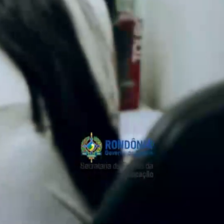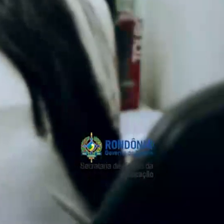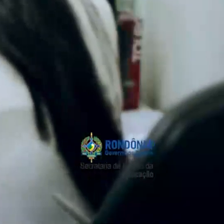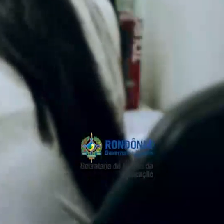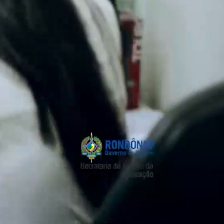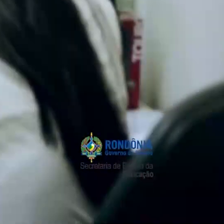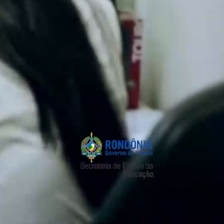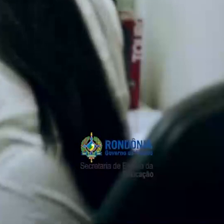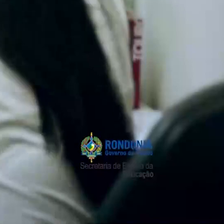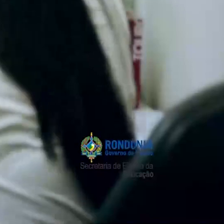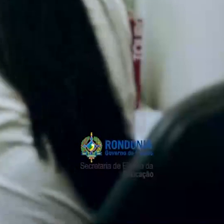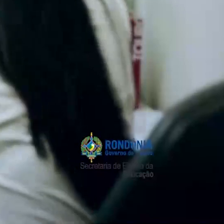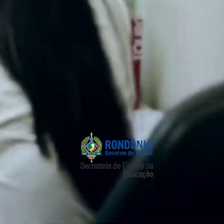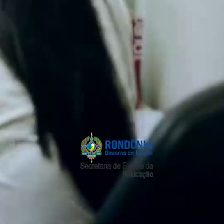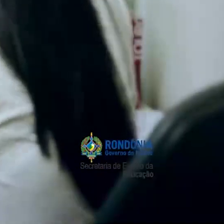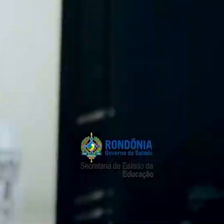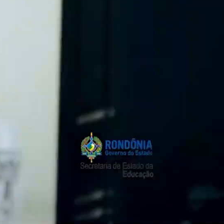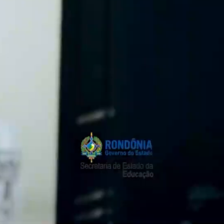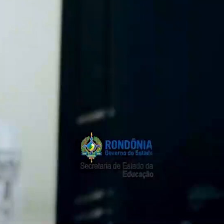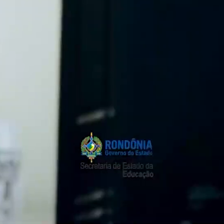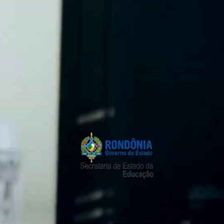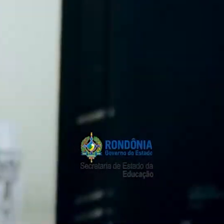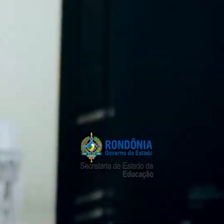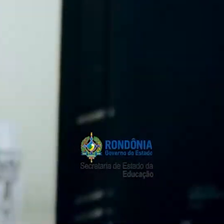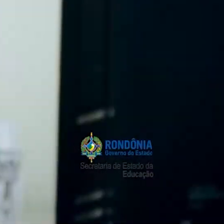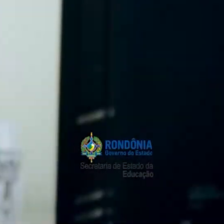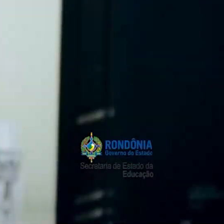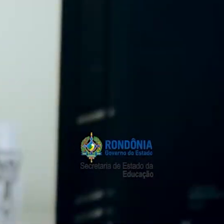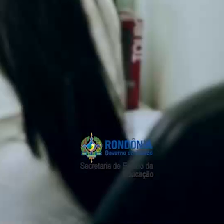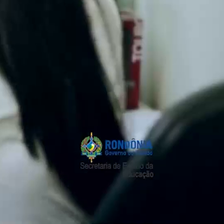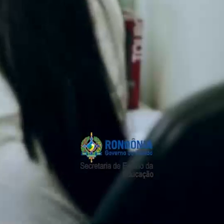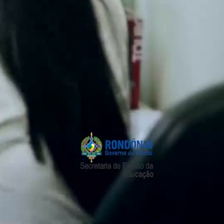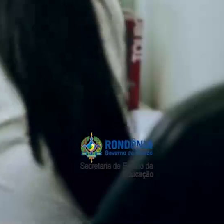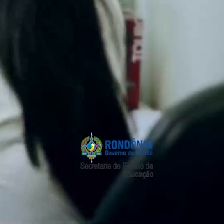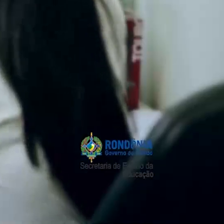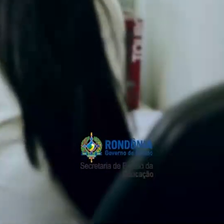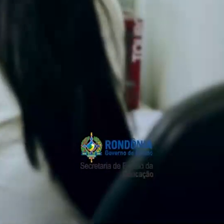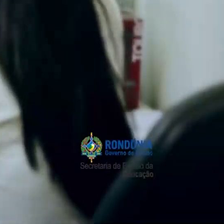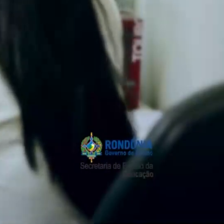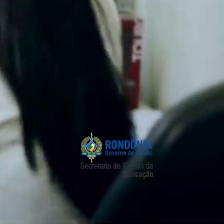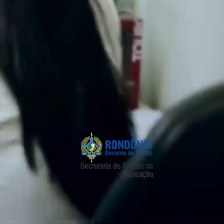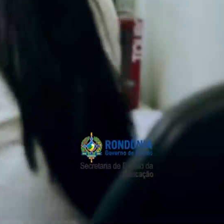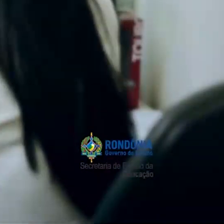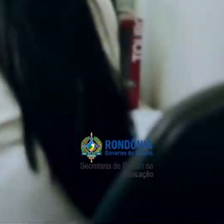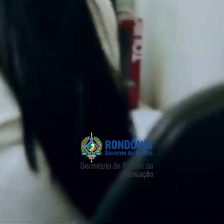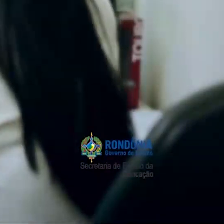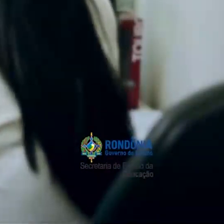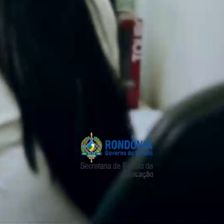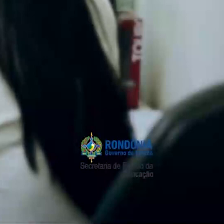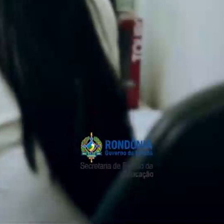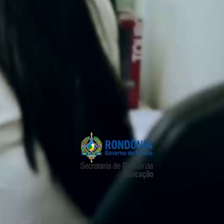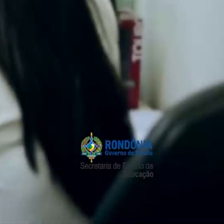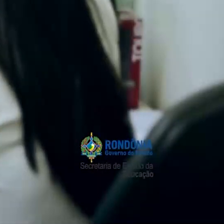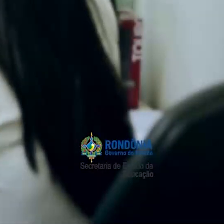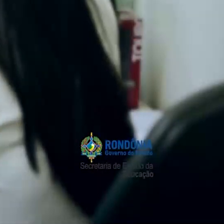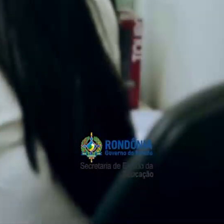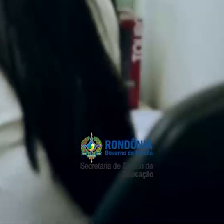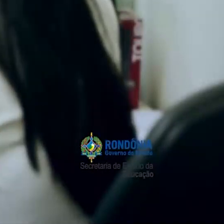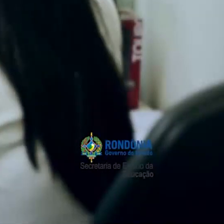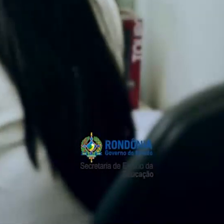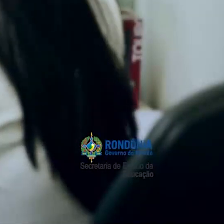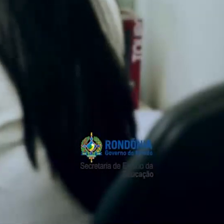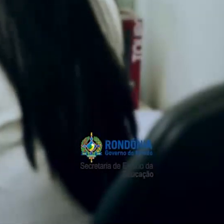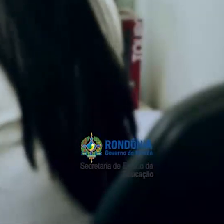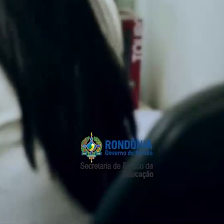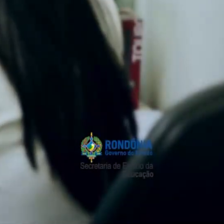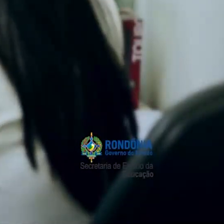Amiga, o que tu acha de a gente passar 15 dias no Rio de Janeiro? Pelo amor de Deus, mulher, eu tenho um relatório desse tamanho, me falar Rio de Janeiro, 15